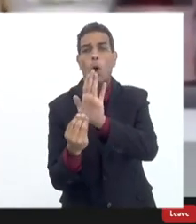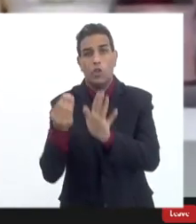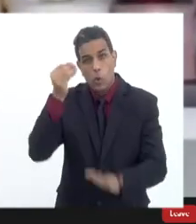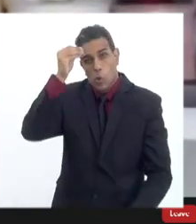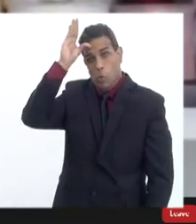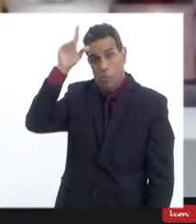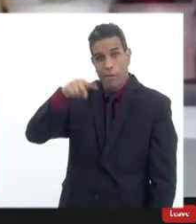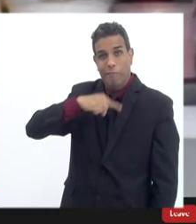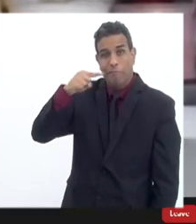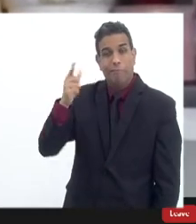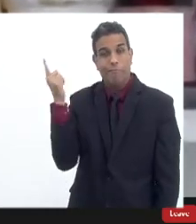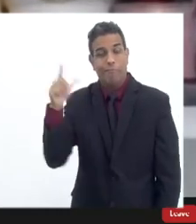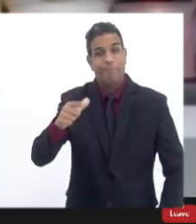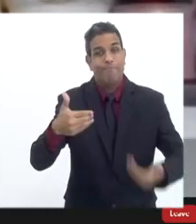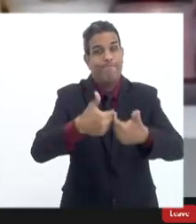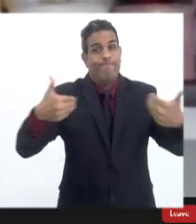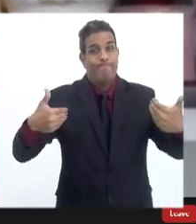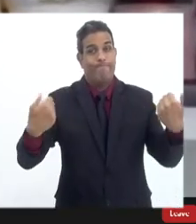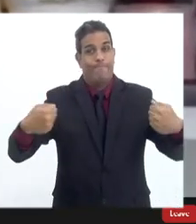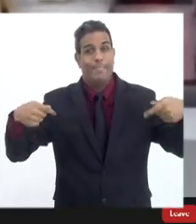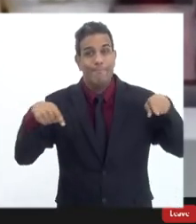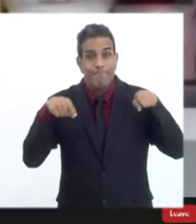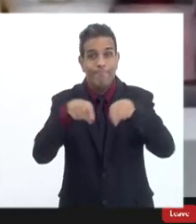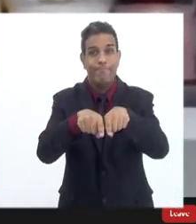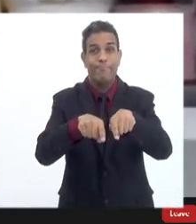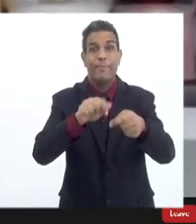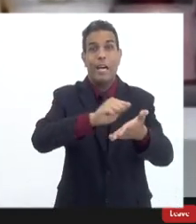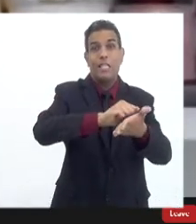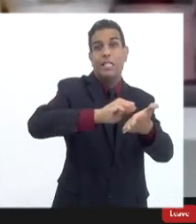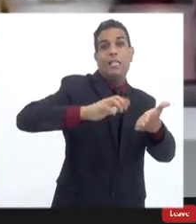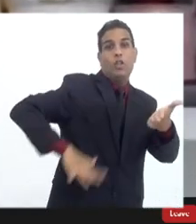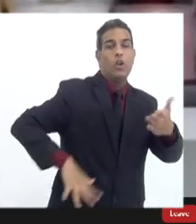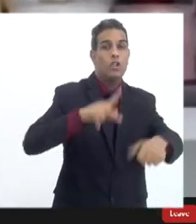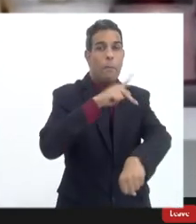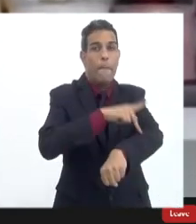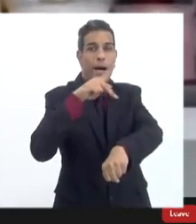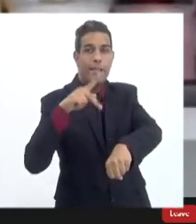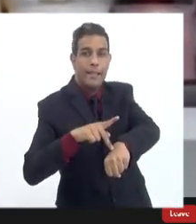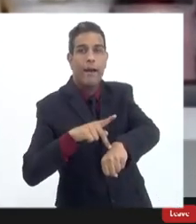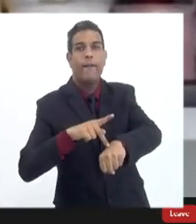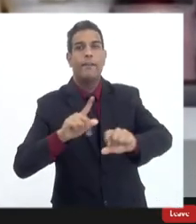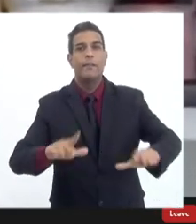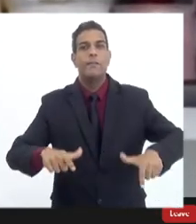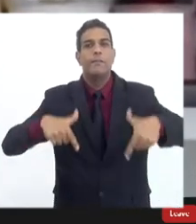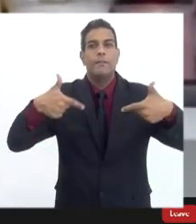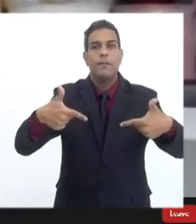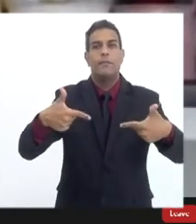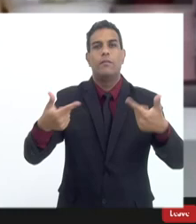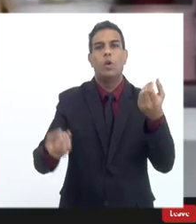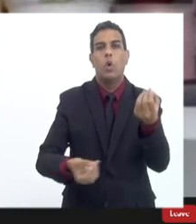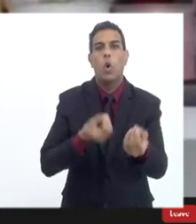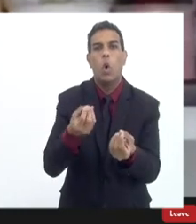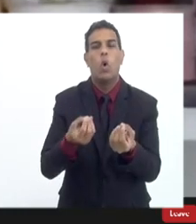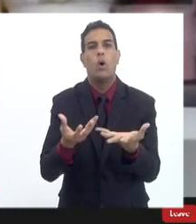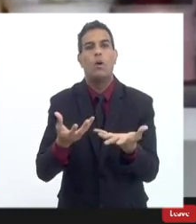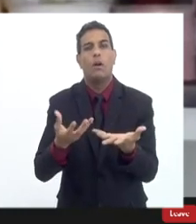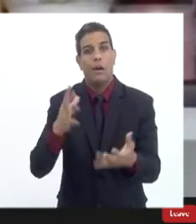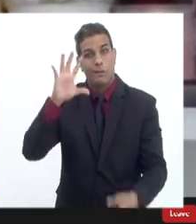não tem muito jeito. Então, acho a questão pedagógica é absolutamente fundamental, ela precisa, acima de tudo, ser resolvida